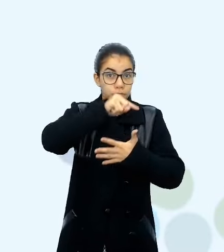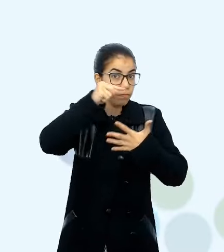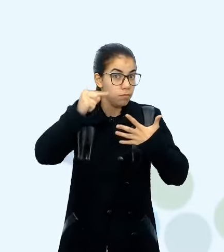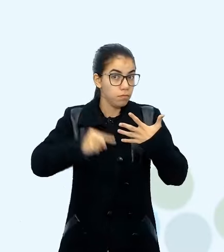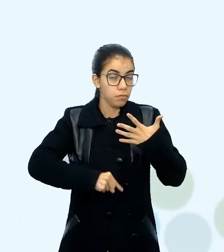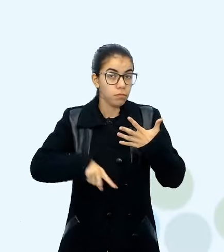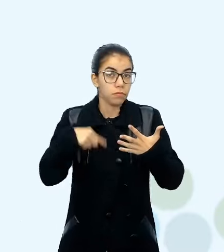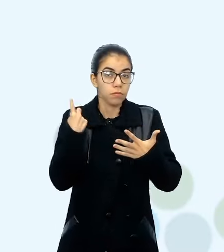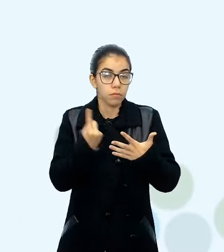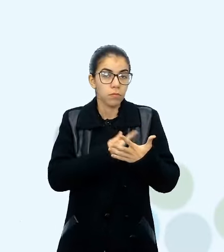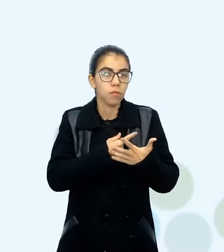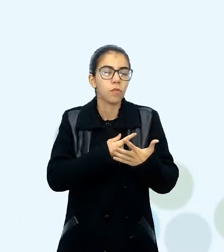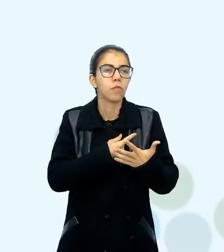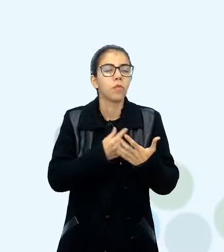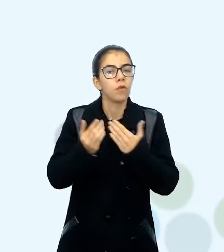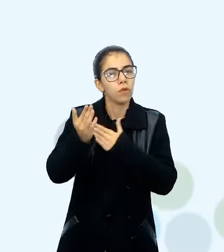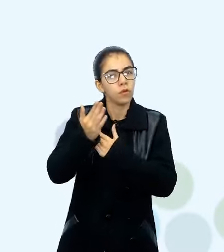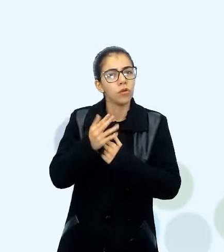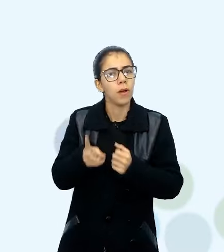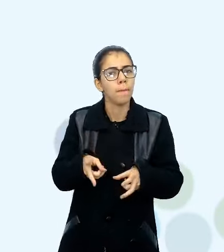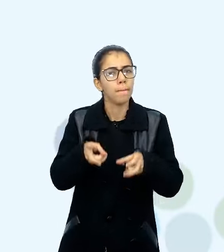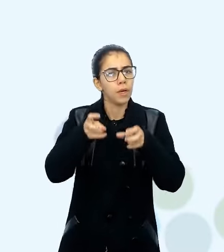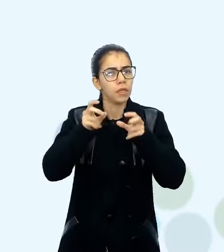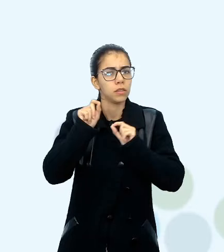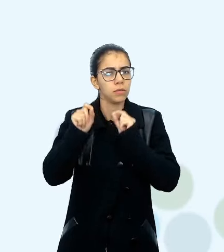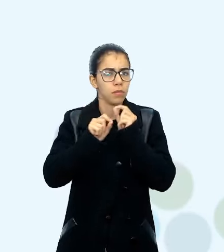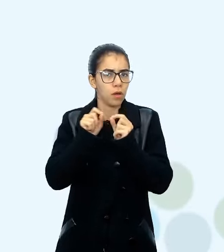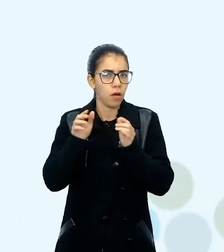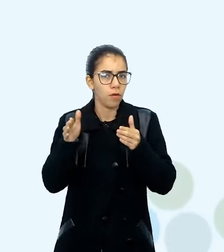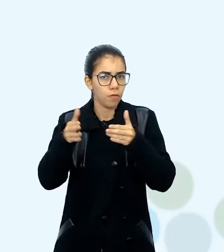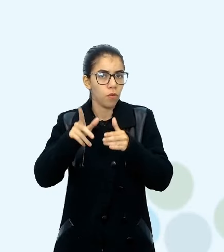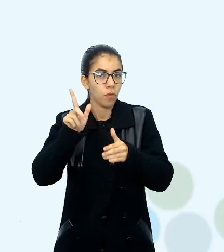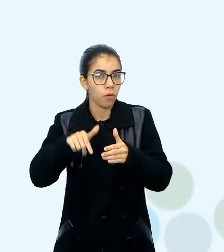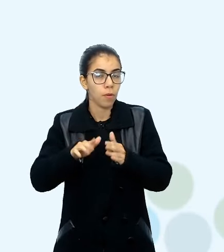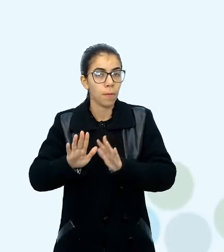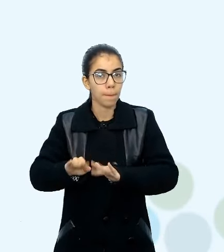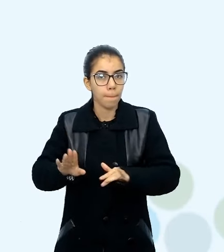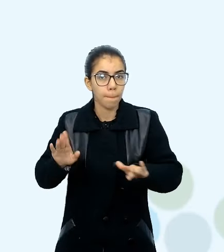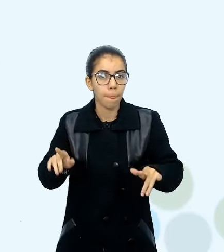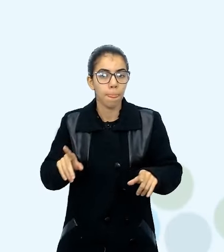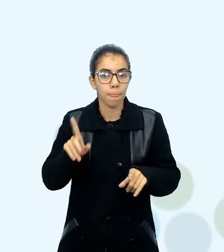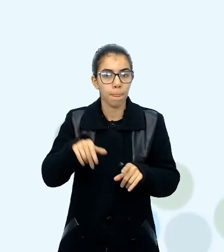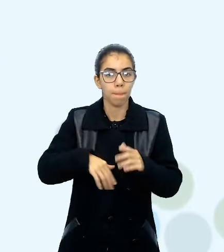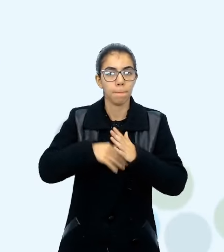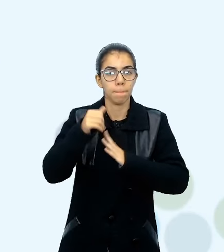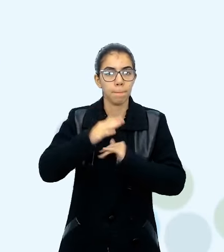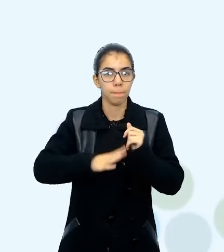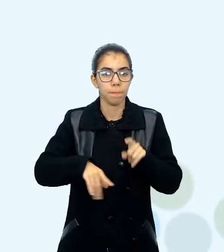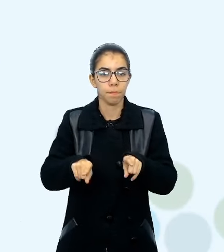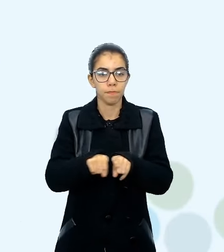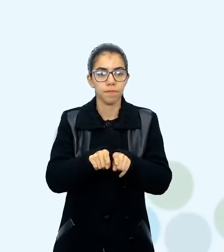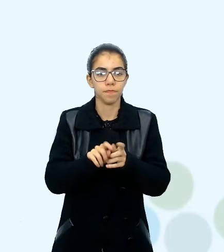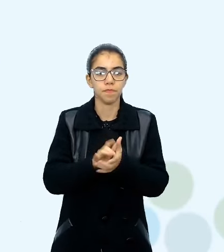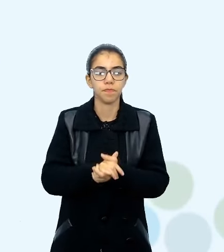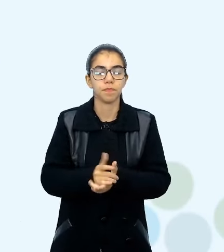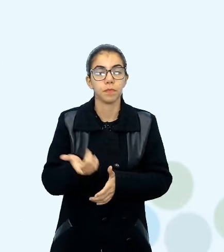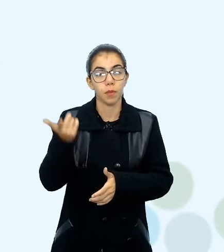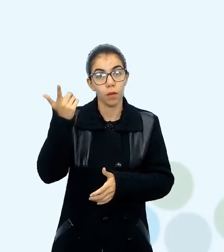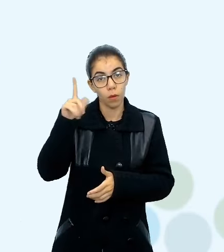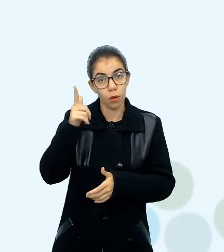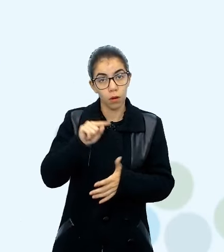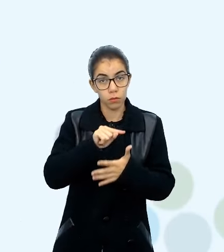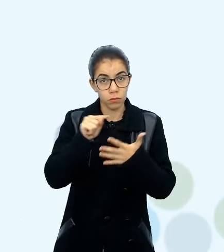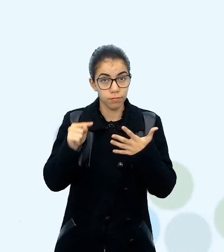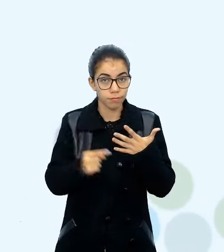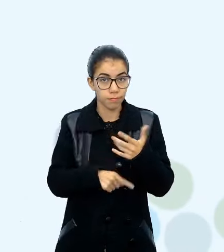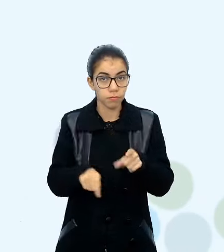a prestar, né, mais atenção no que envolve essa criança estar funcionando, tá? Há outras coisas que a